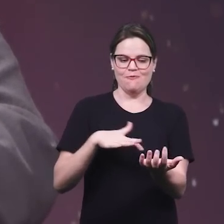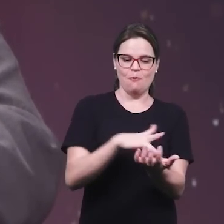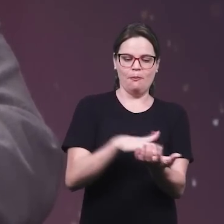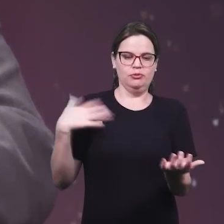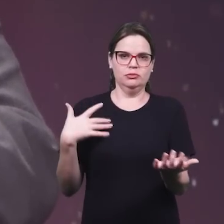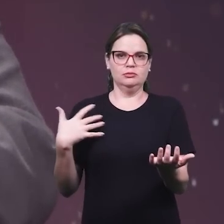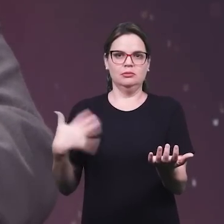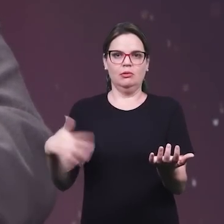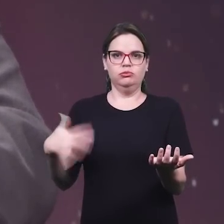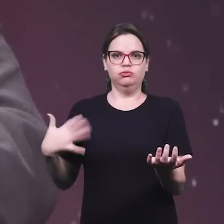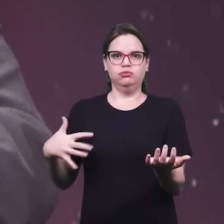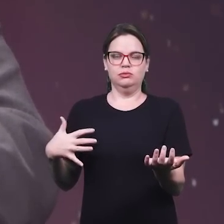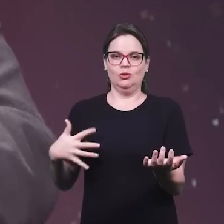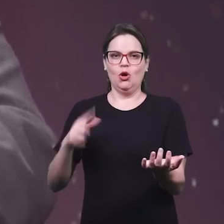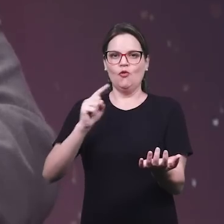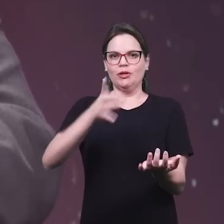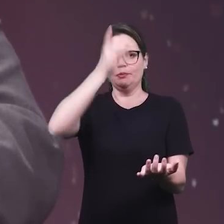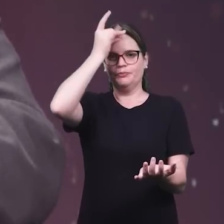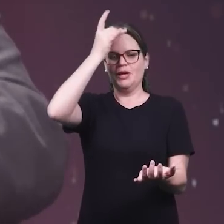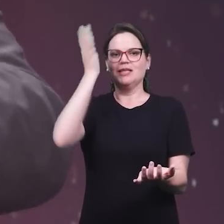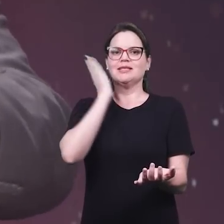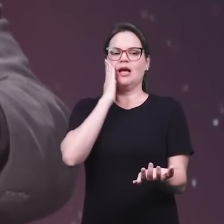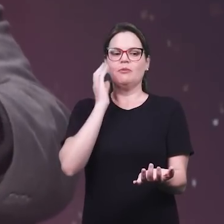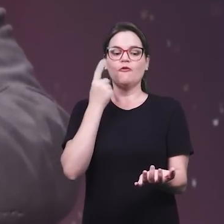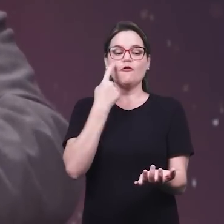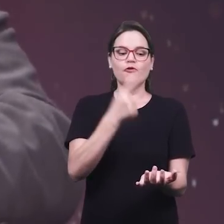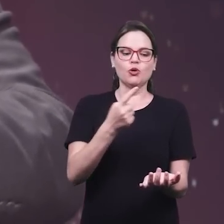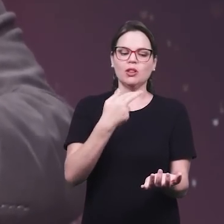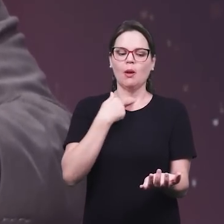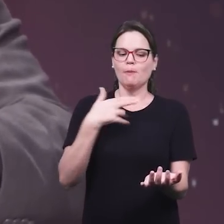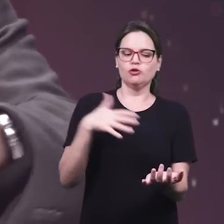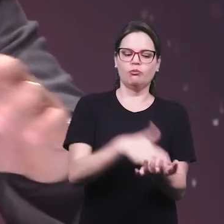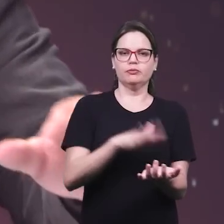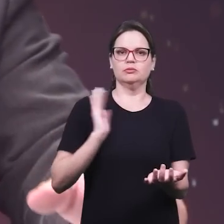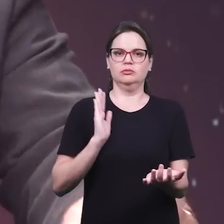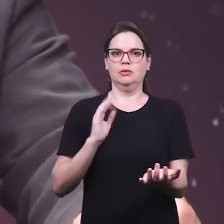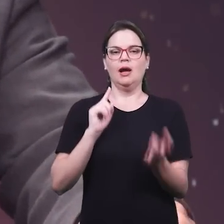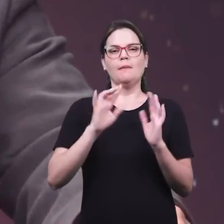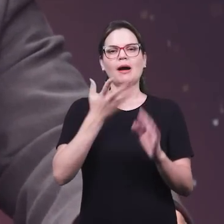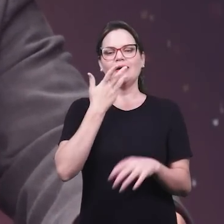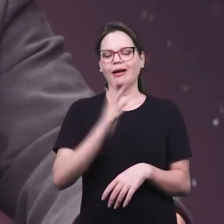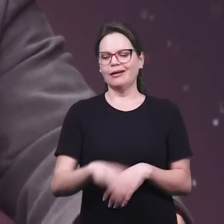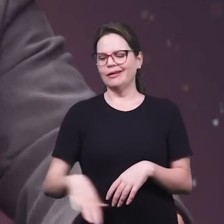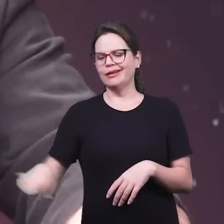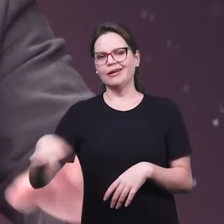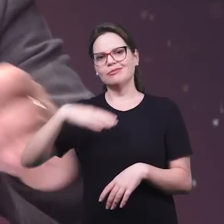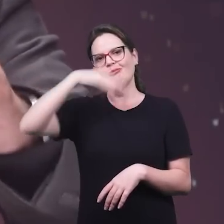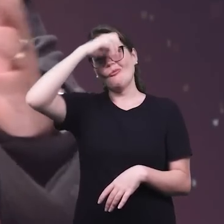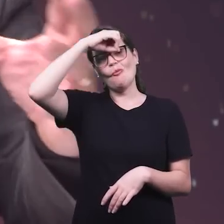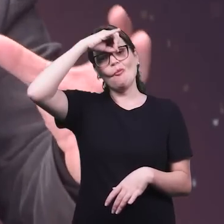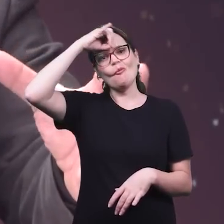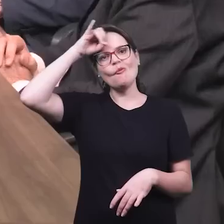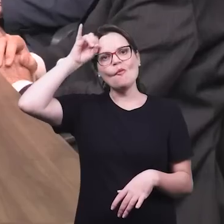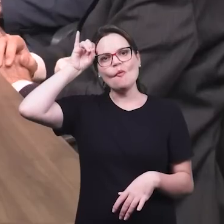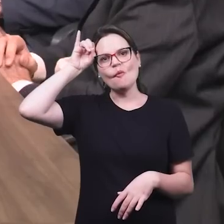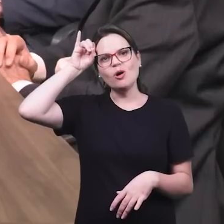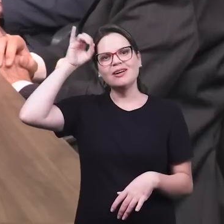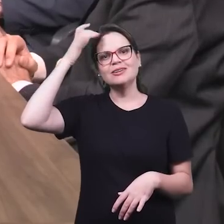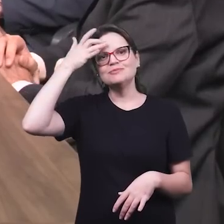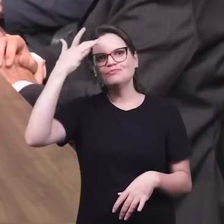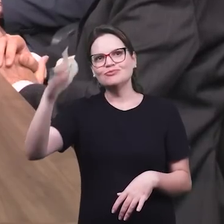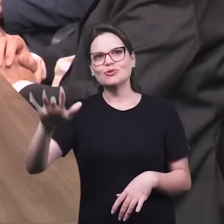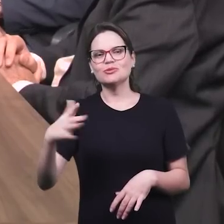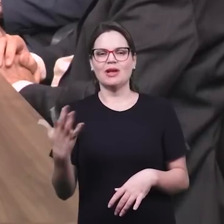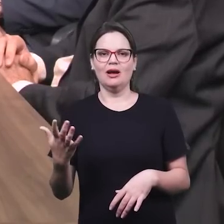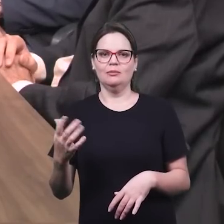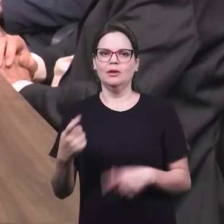não bota a mão mais. Mas com a criança, aquela criancinha que não tem ainda não está com tudo formado, a sua razão